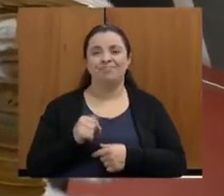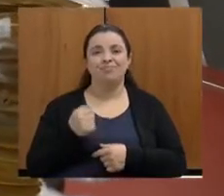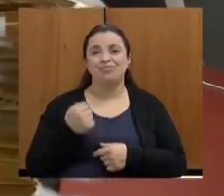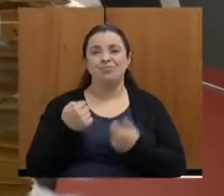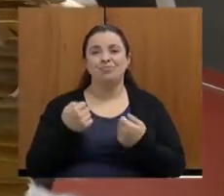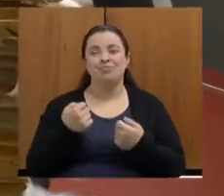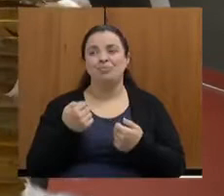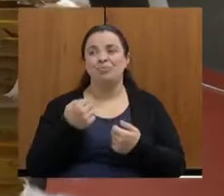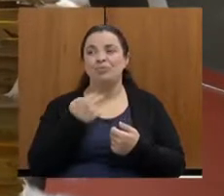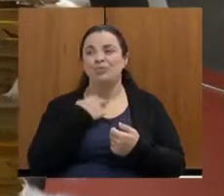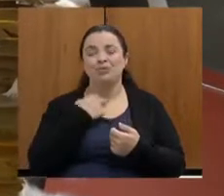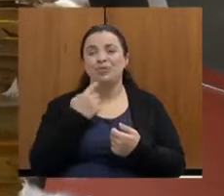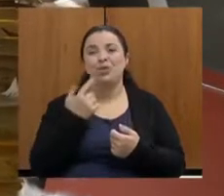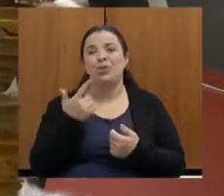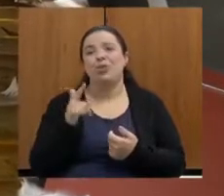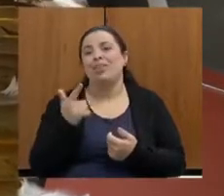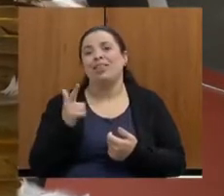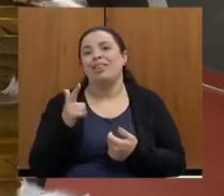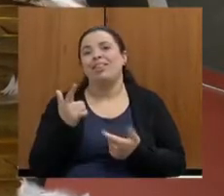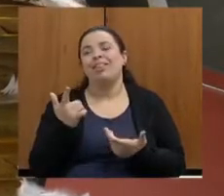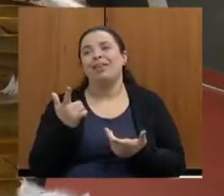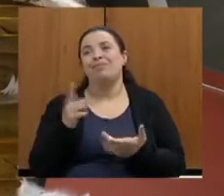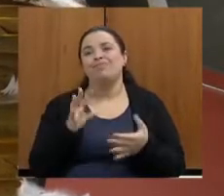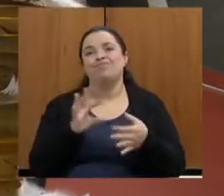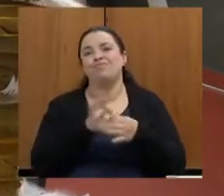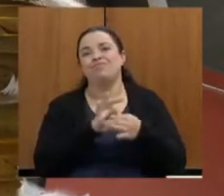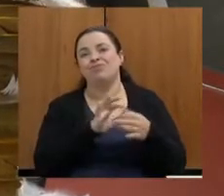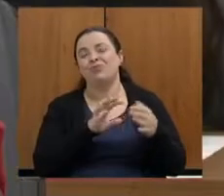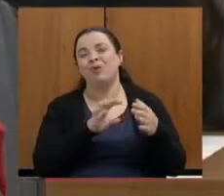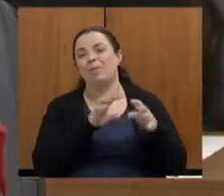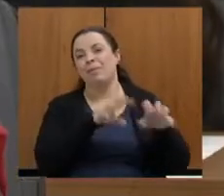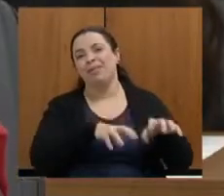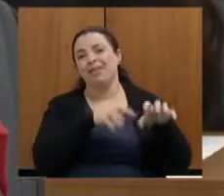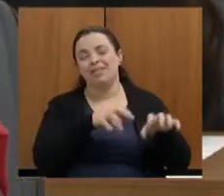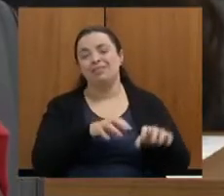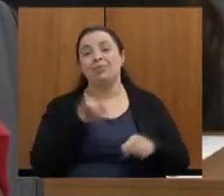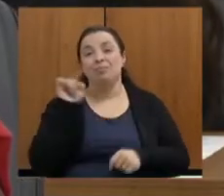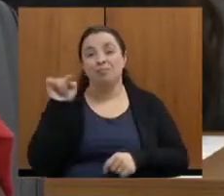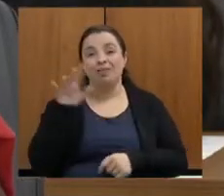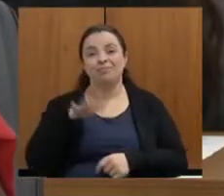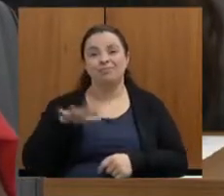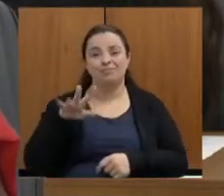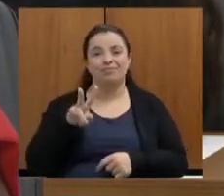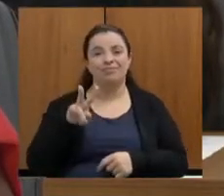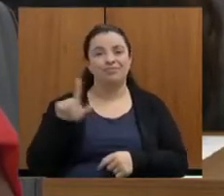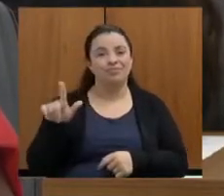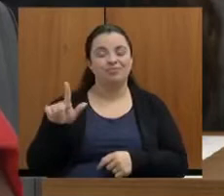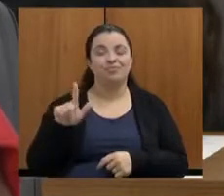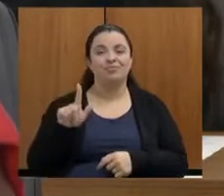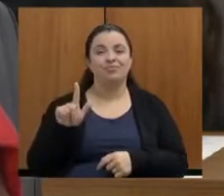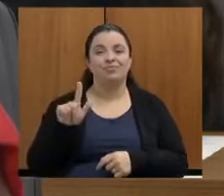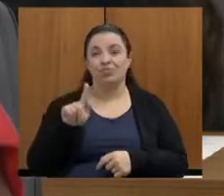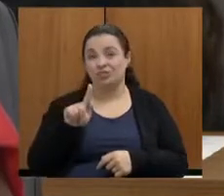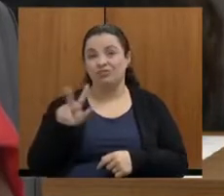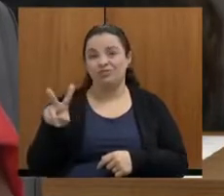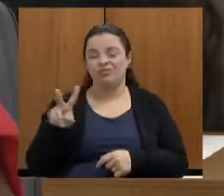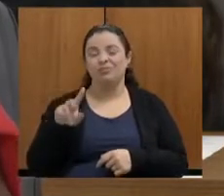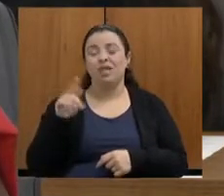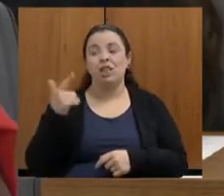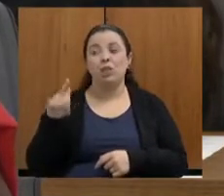a gente não tem mineradora na nossa região né então eu não deveria ser uma